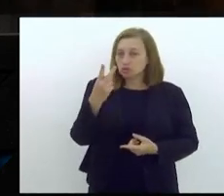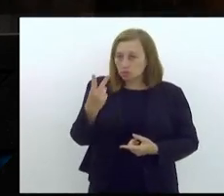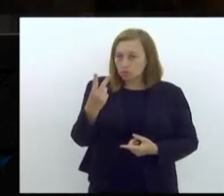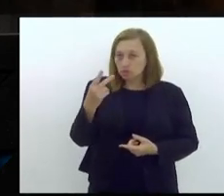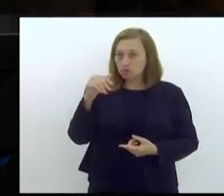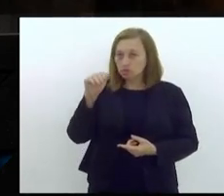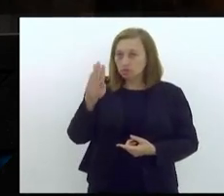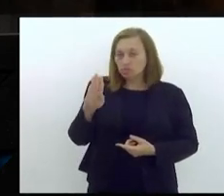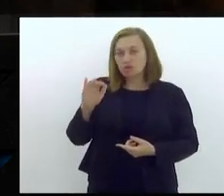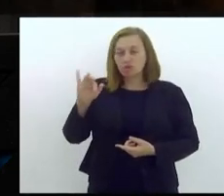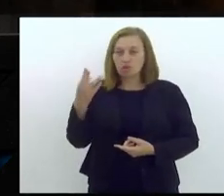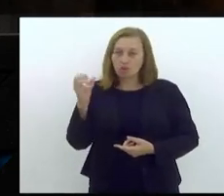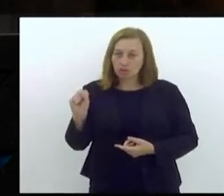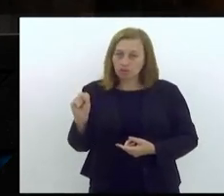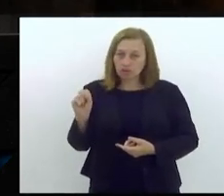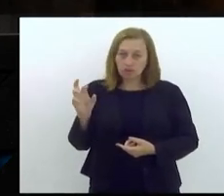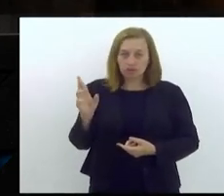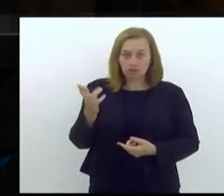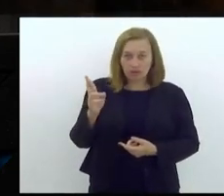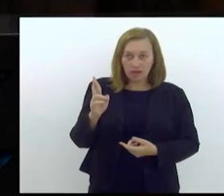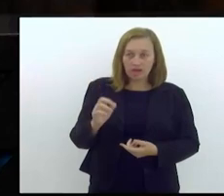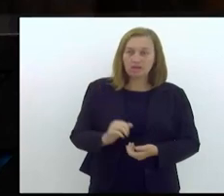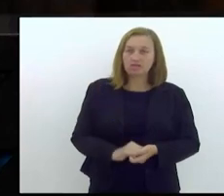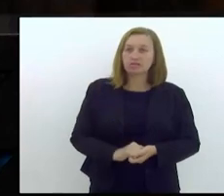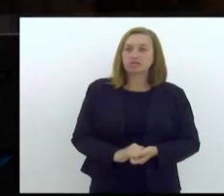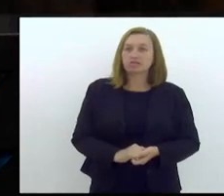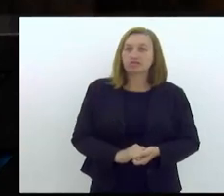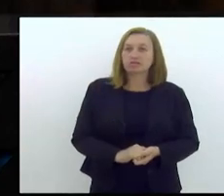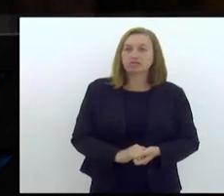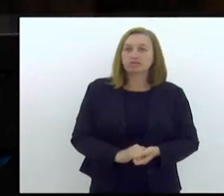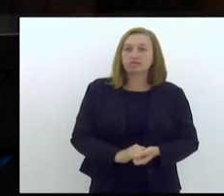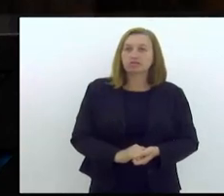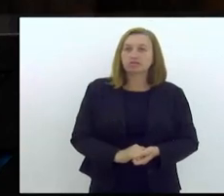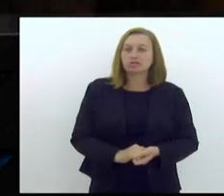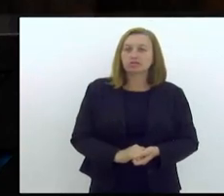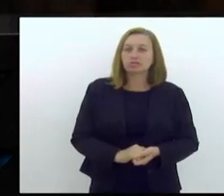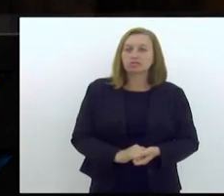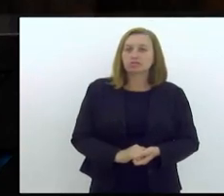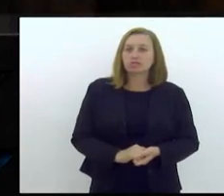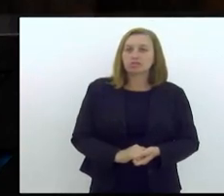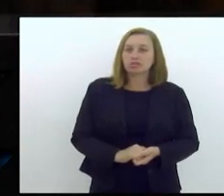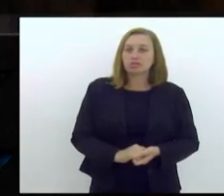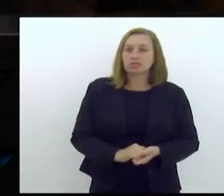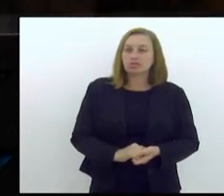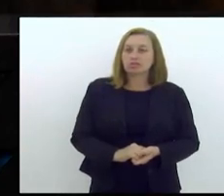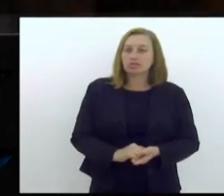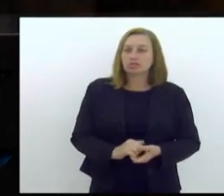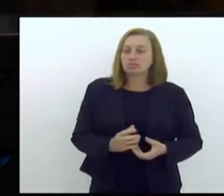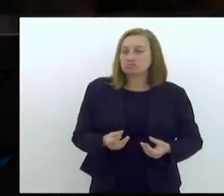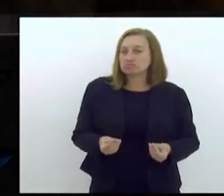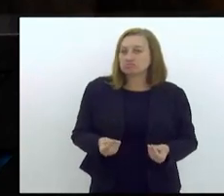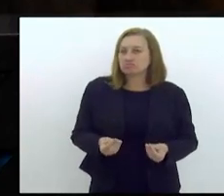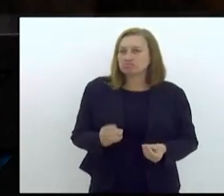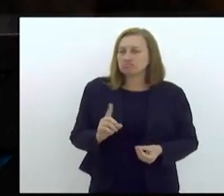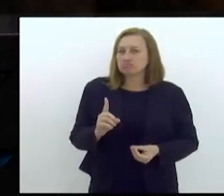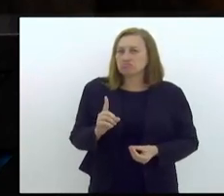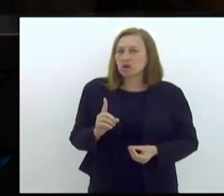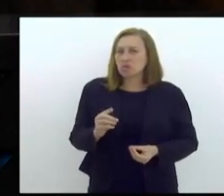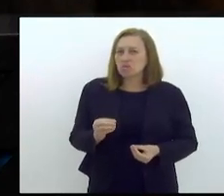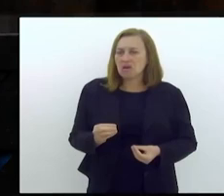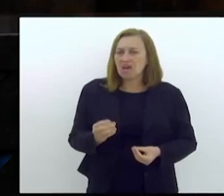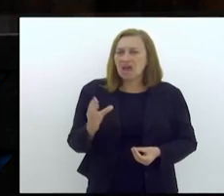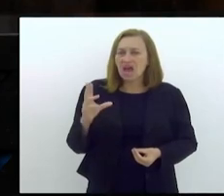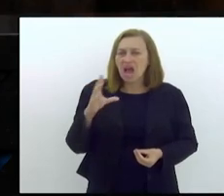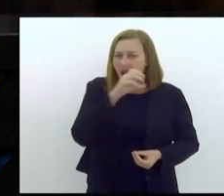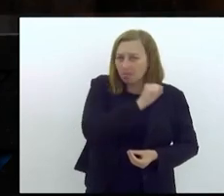de reais não nasce impede a árvore completar as